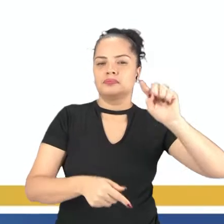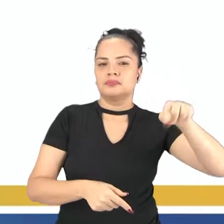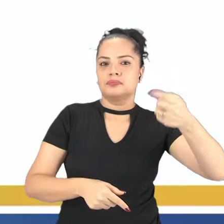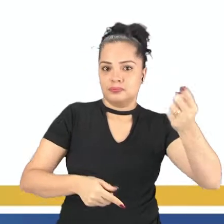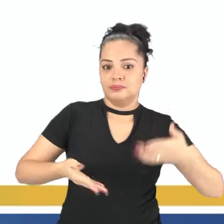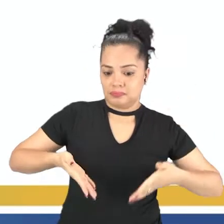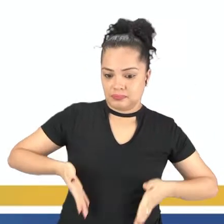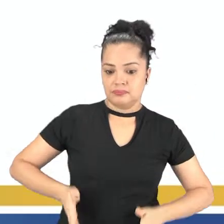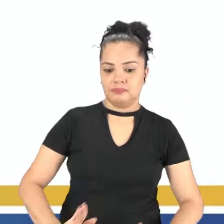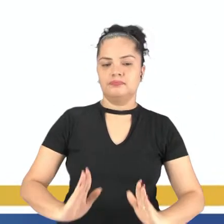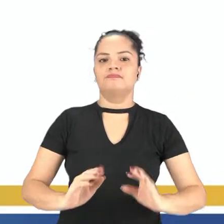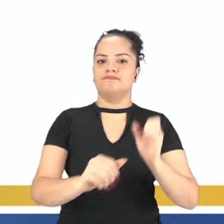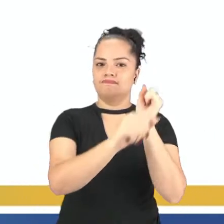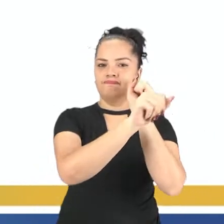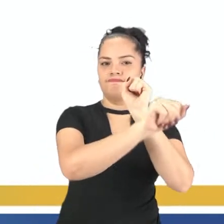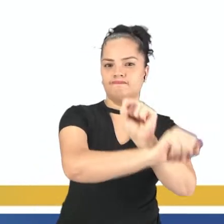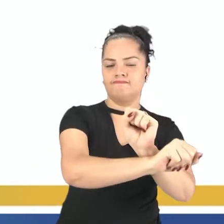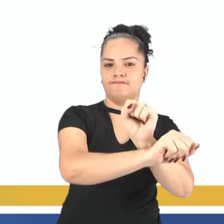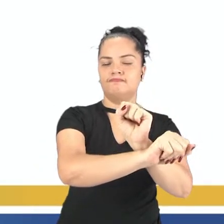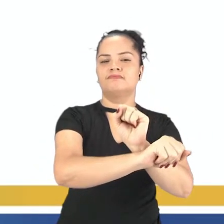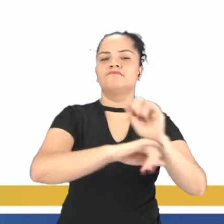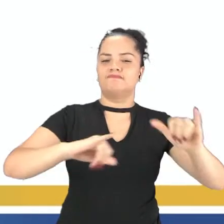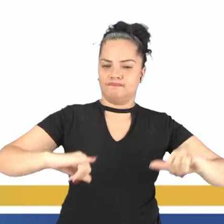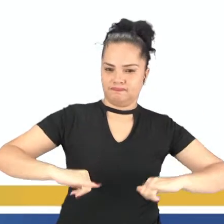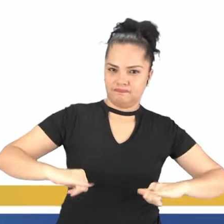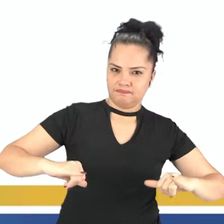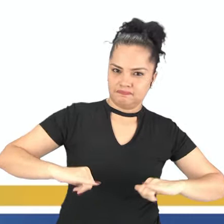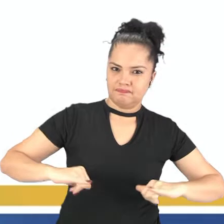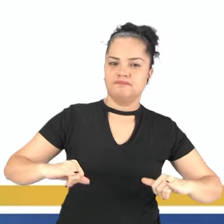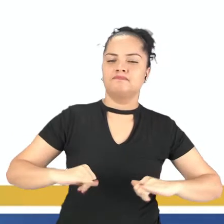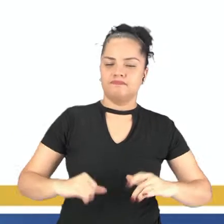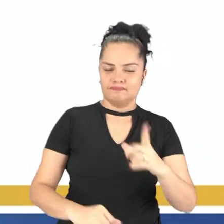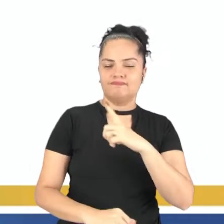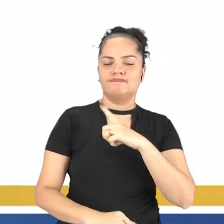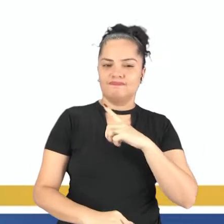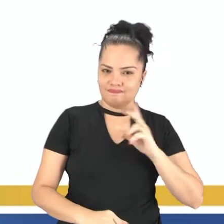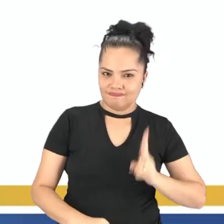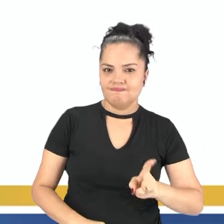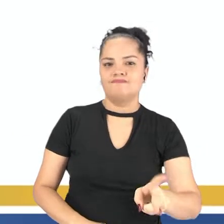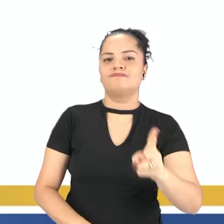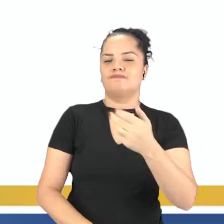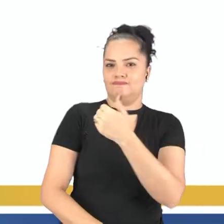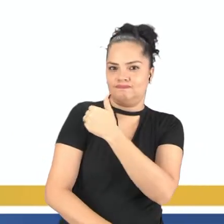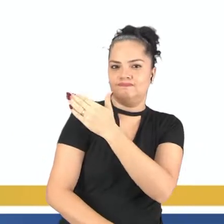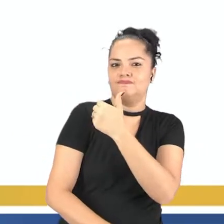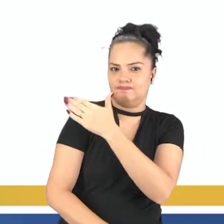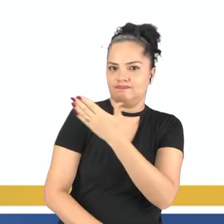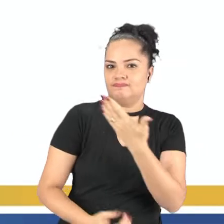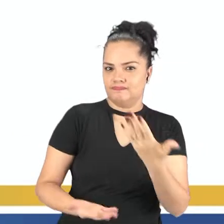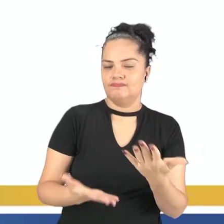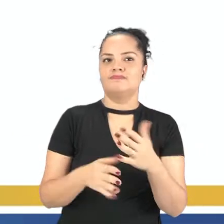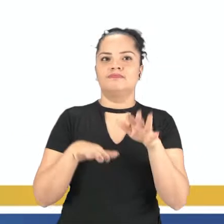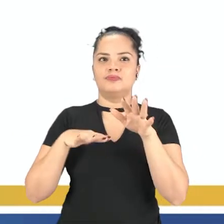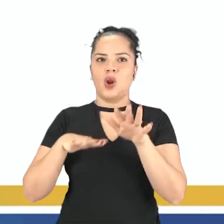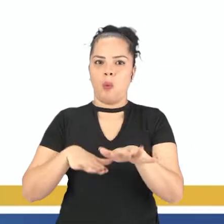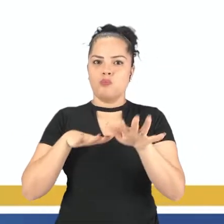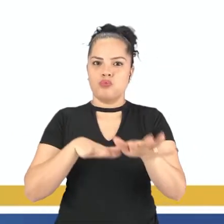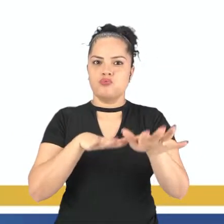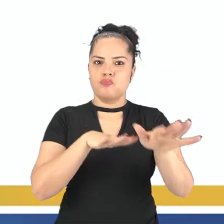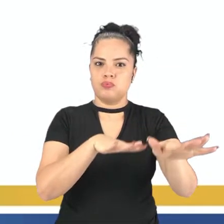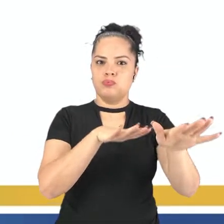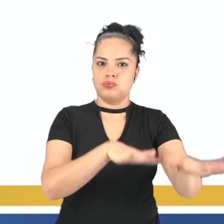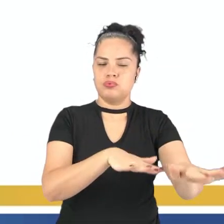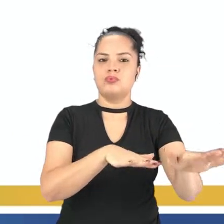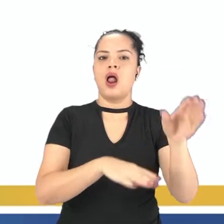de escravidão sofreram e ainda sofrem diversos níveis de preconceito. Aí tem uma imagem da Marcha do Dia da Consciência